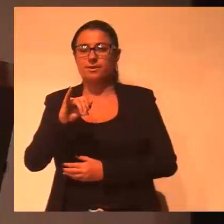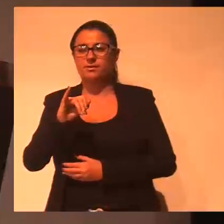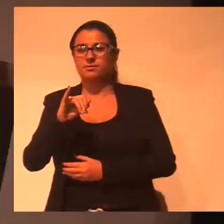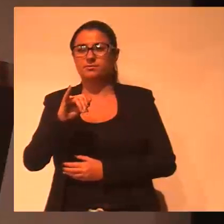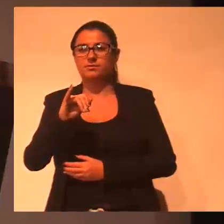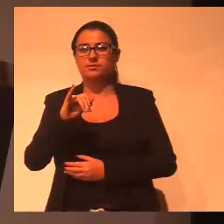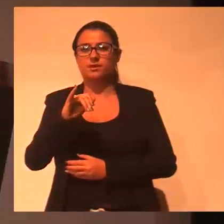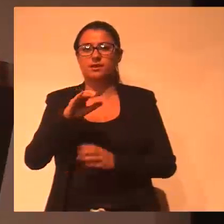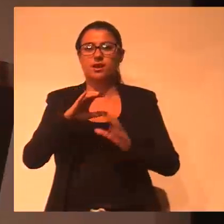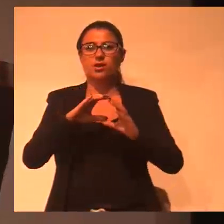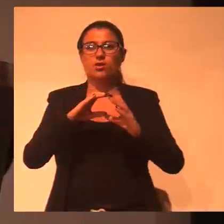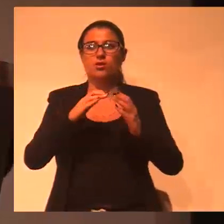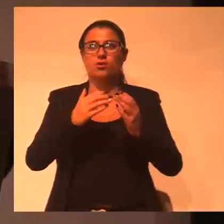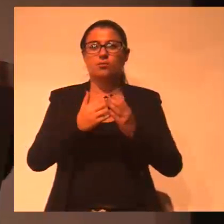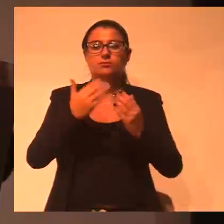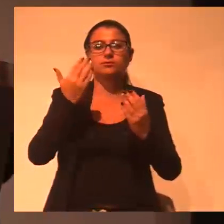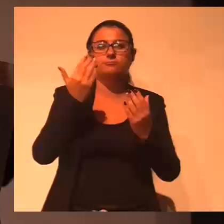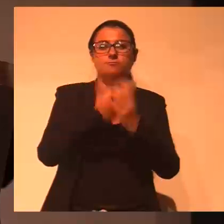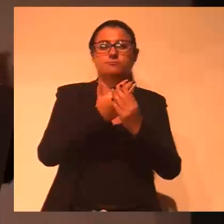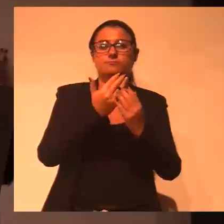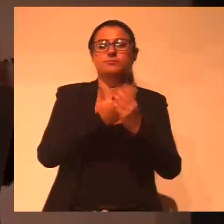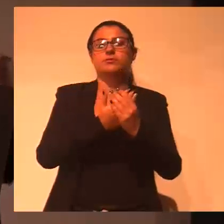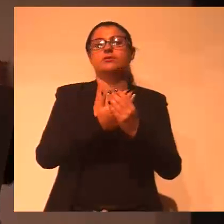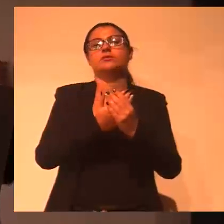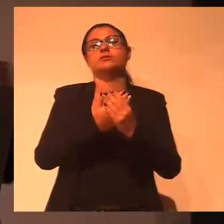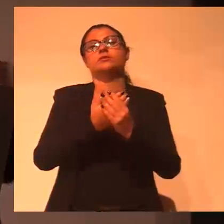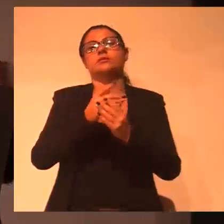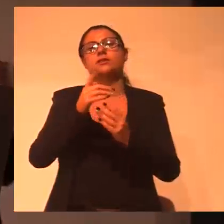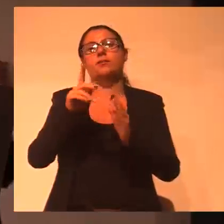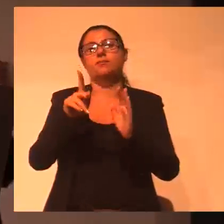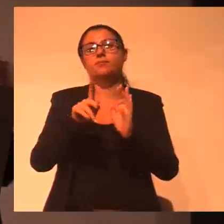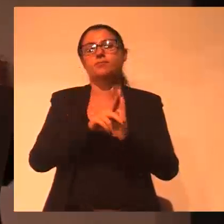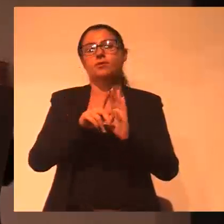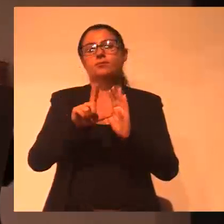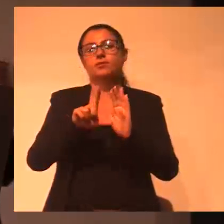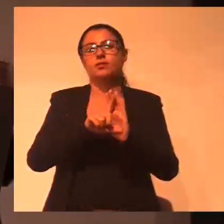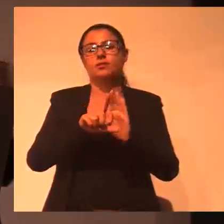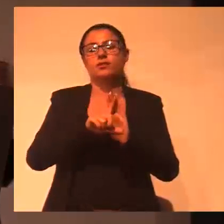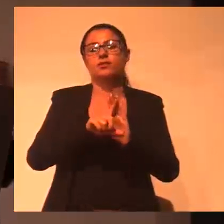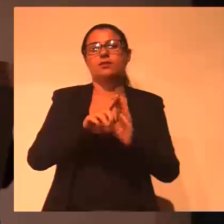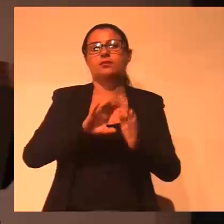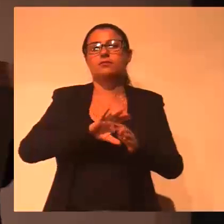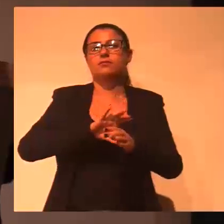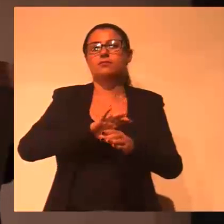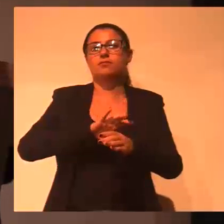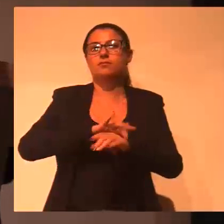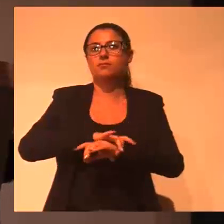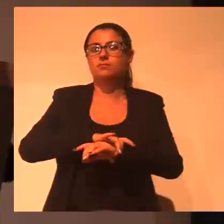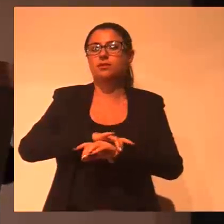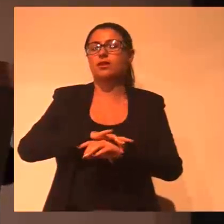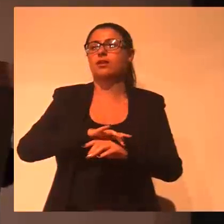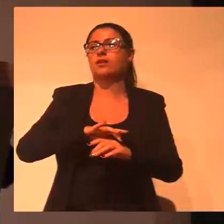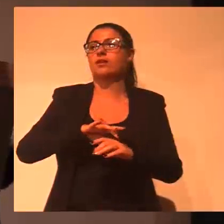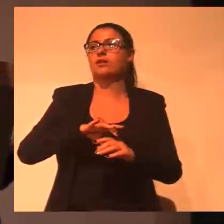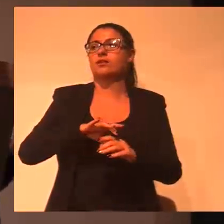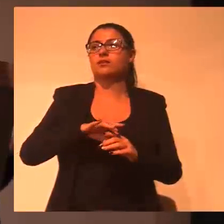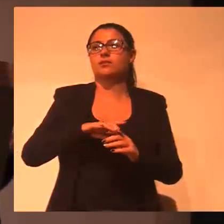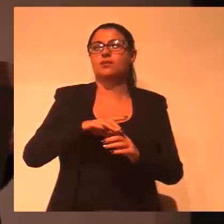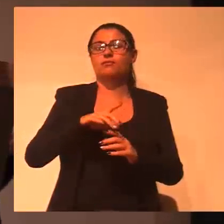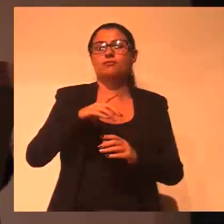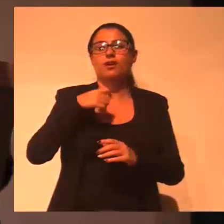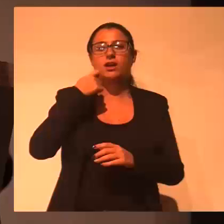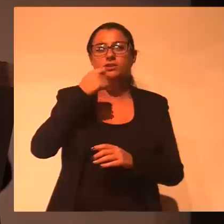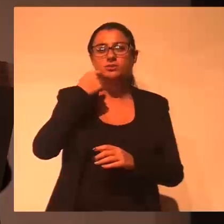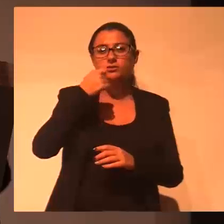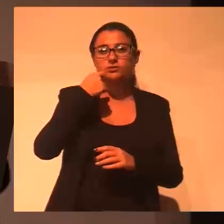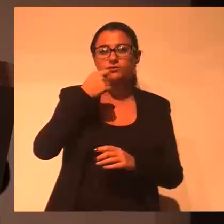processante, ela segue ritos do Código de Processo Penal, é muito complexo. Conheço a vida do advogado, fui candidata com o Calu, ele foi advogado